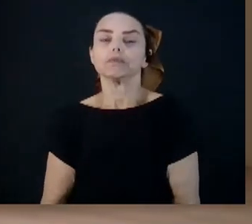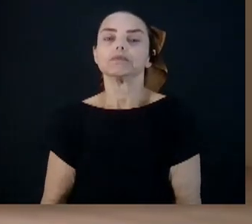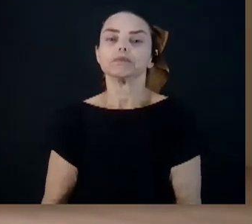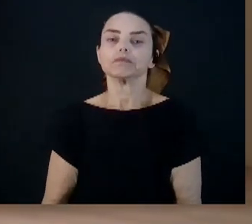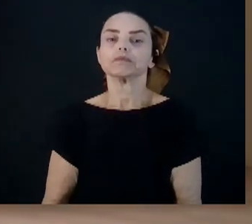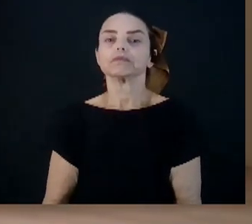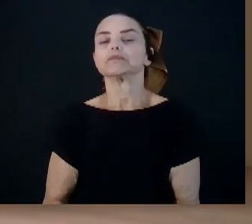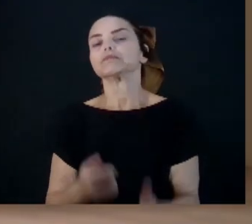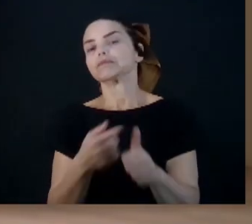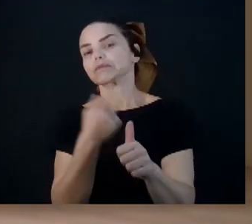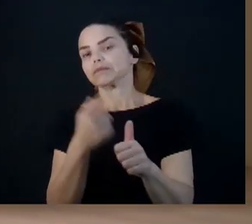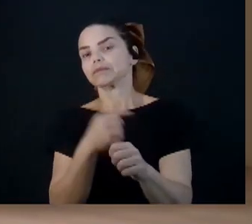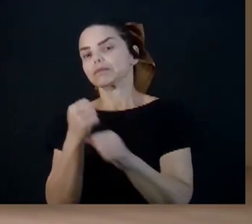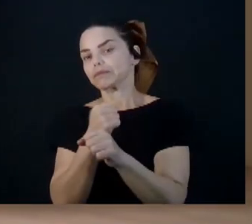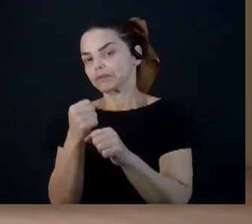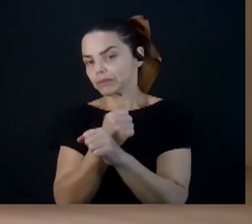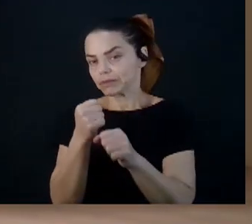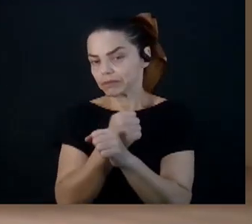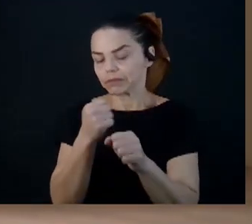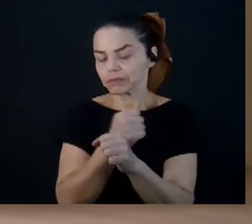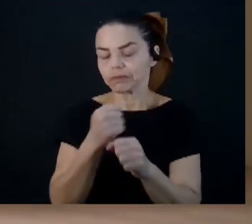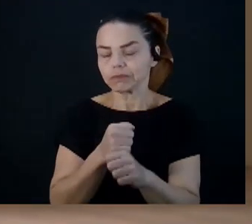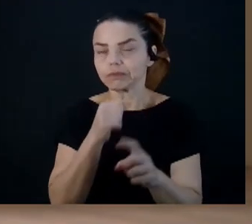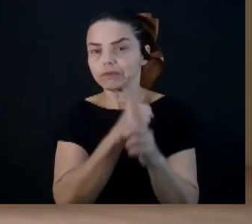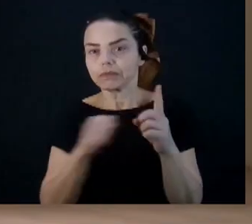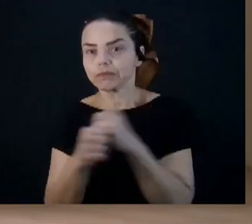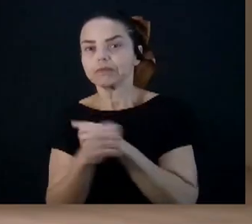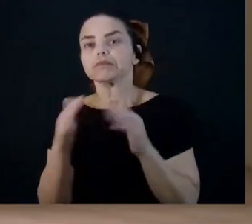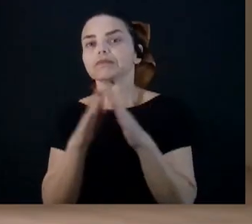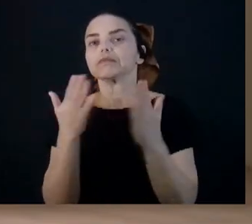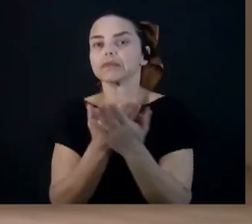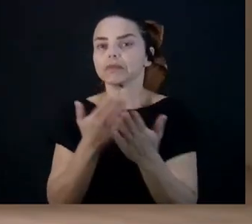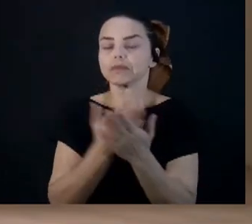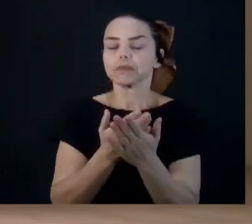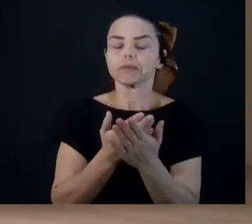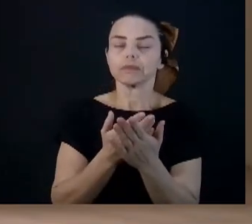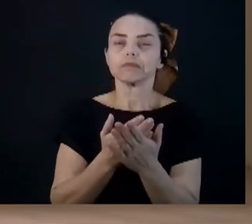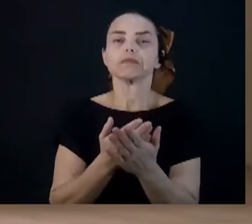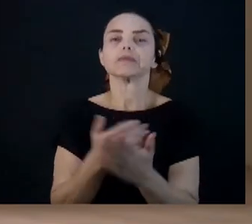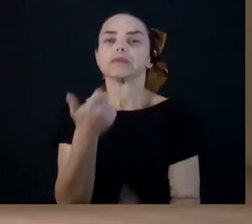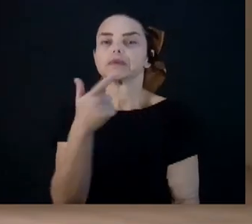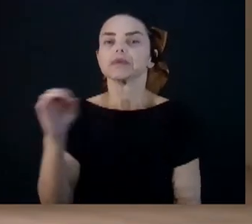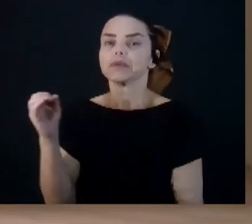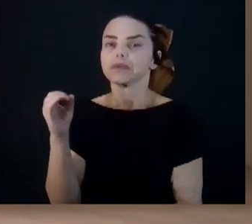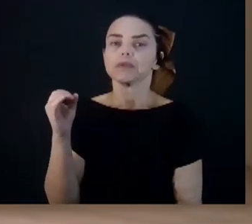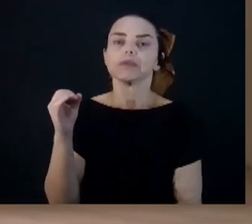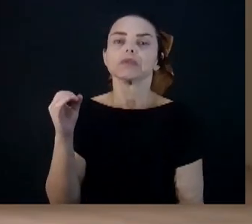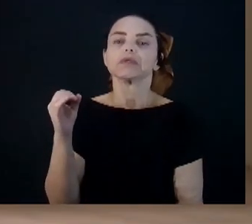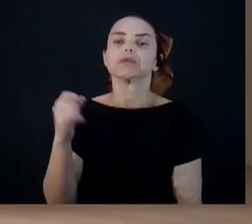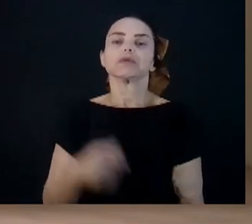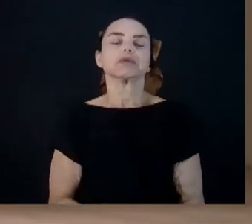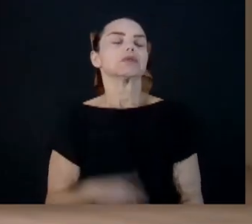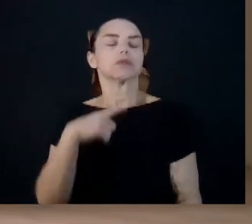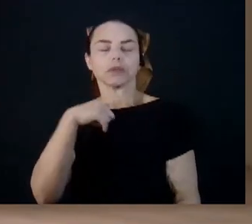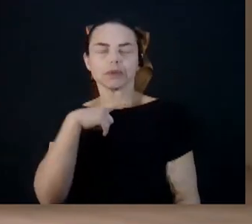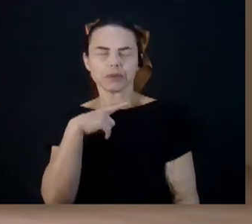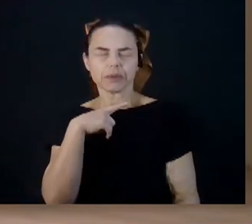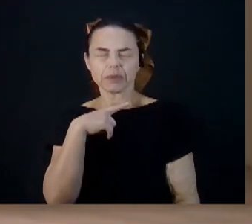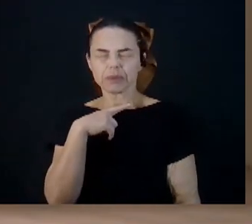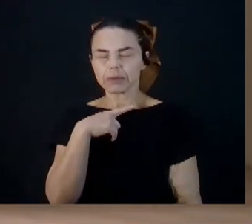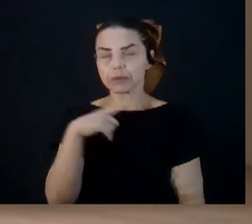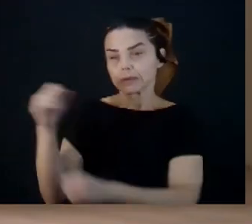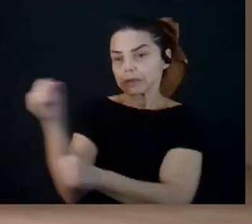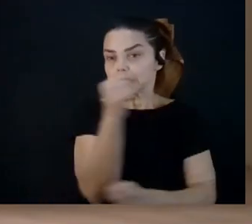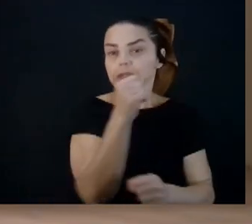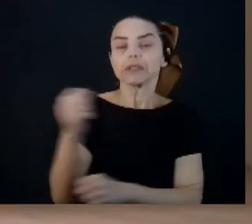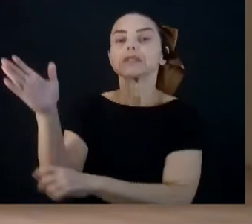primeiros anos, né, da sociedade escolar, dos primeiros 10 anos da sociedade, e tinha que se buscar uma bandeira que mandaram fazer